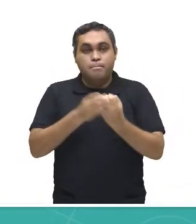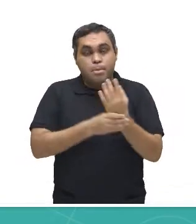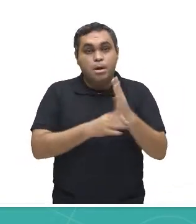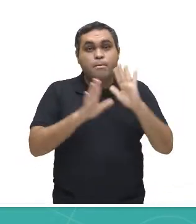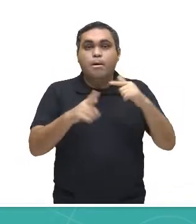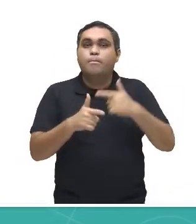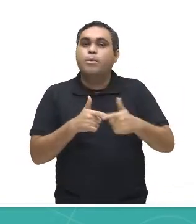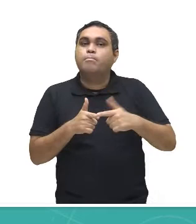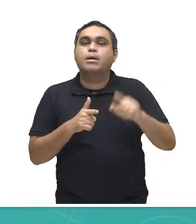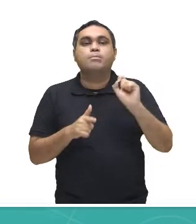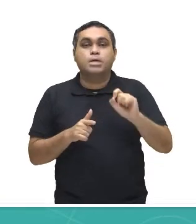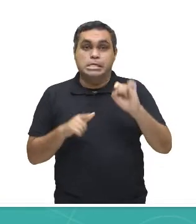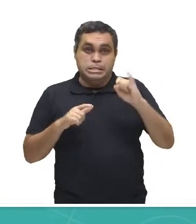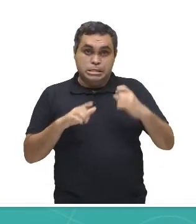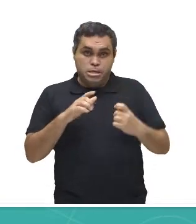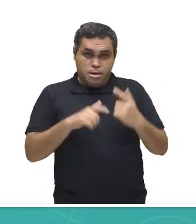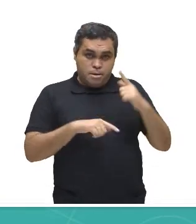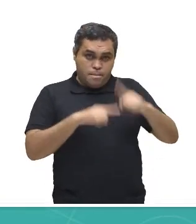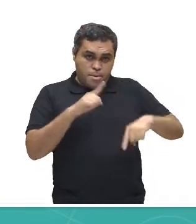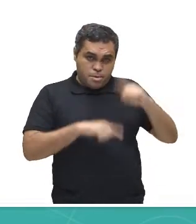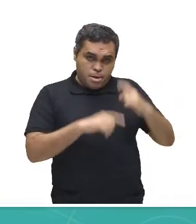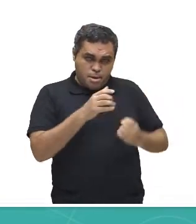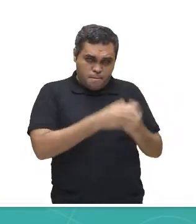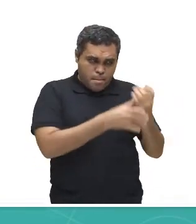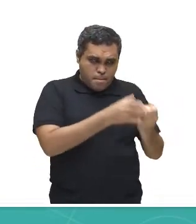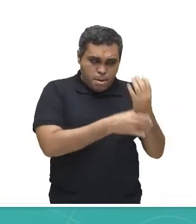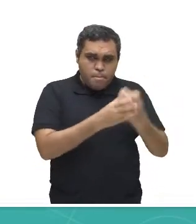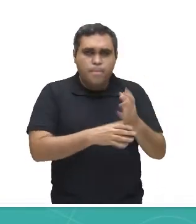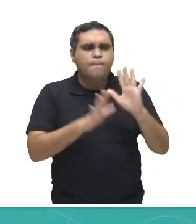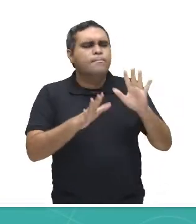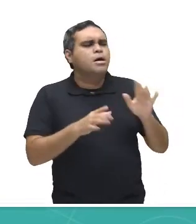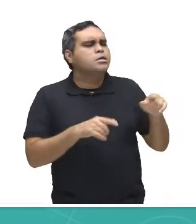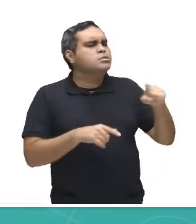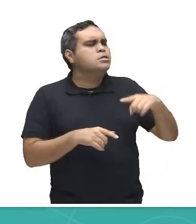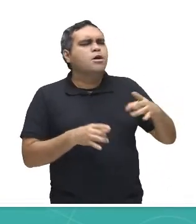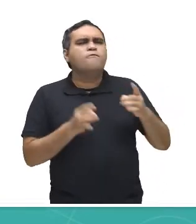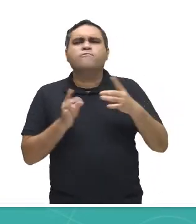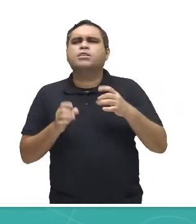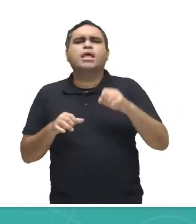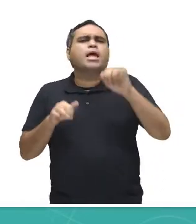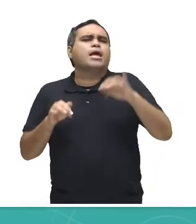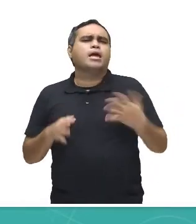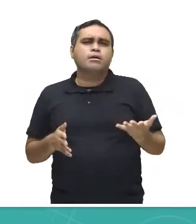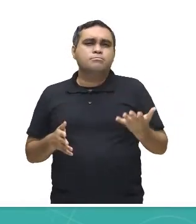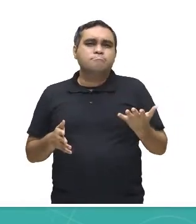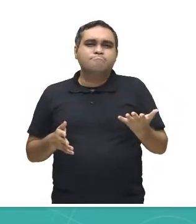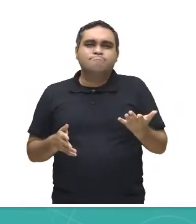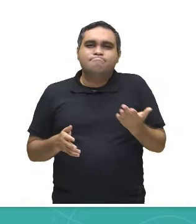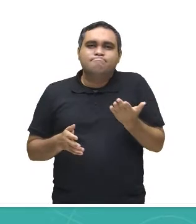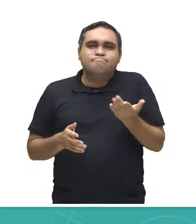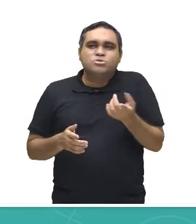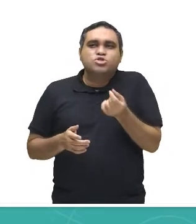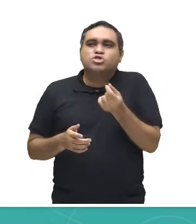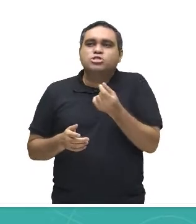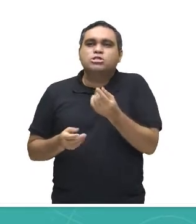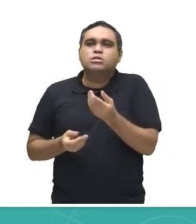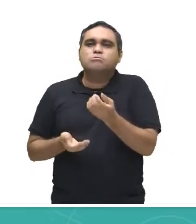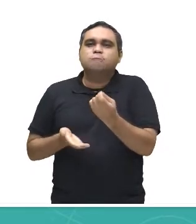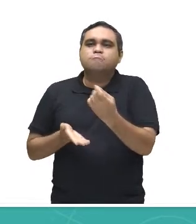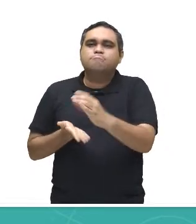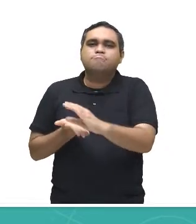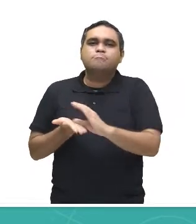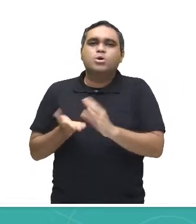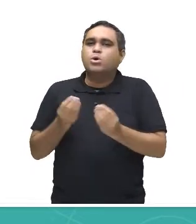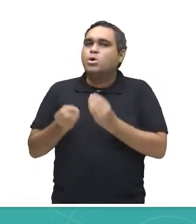eu produzo muitas mercadorias, mas eu não tenho para quem vender, de que me adianta isso? Eu preciso ter um